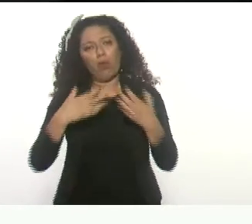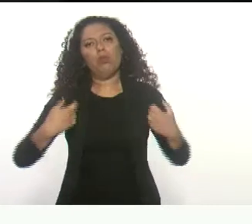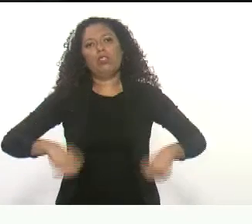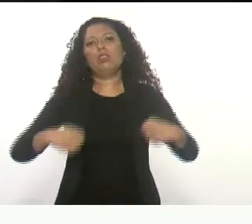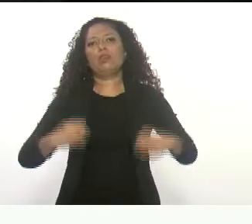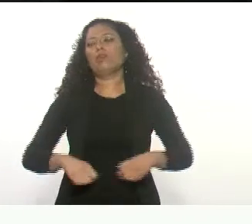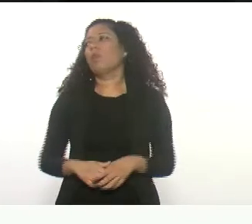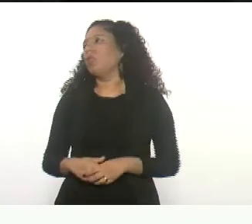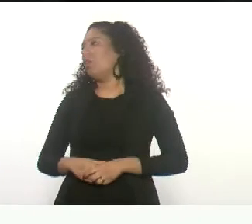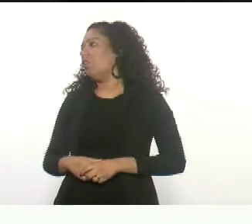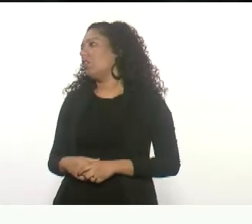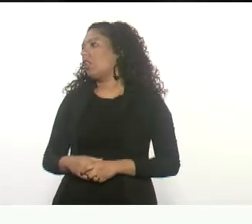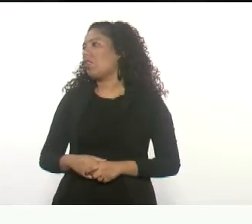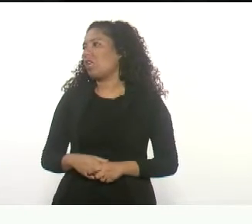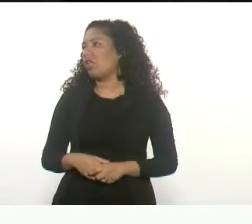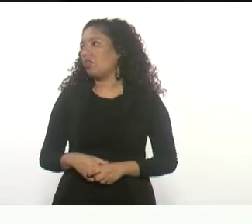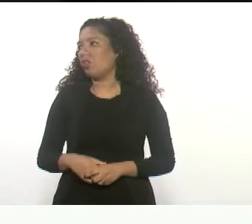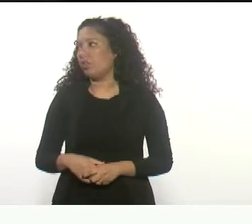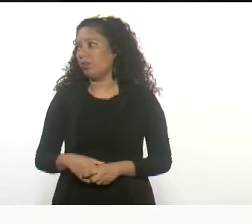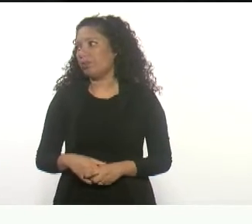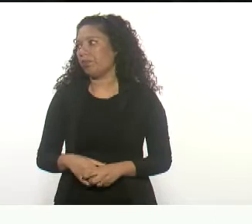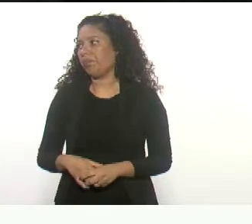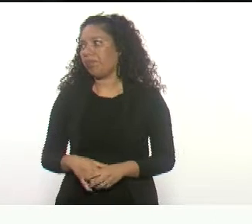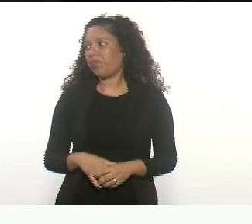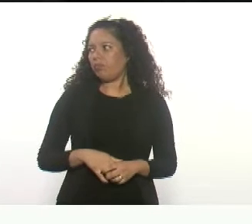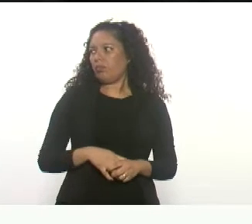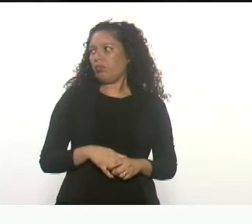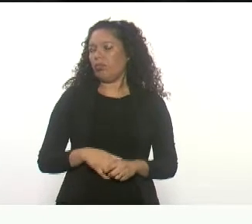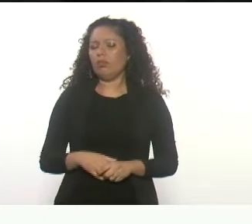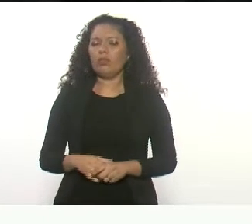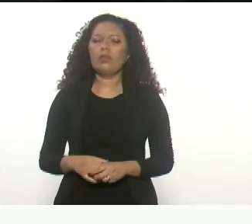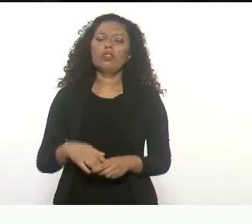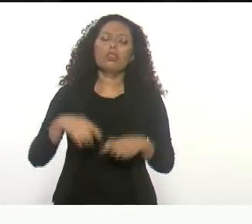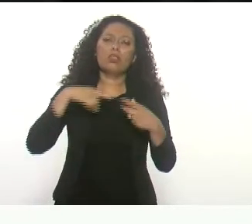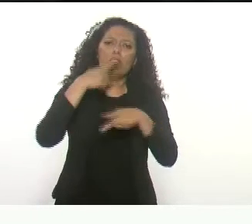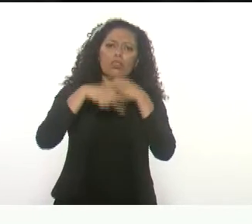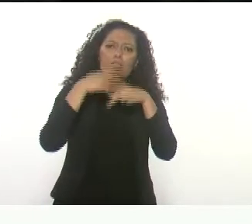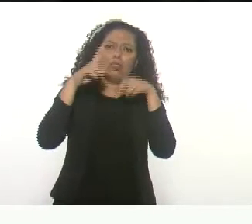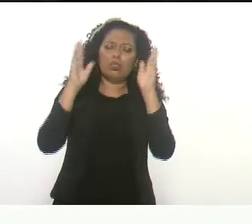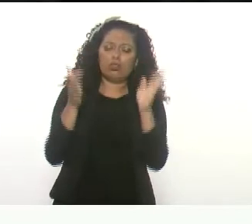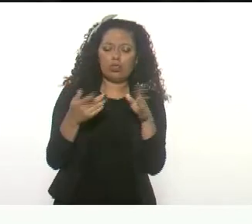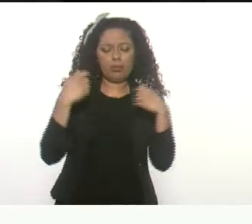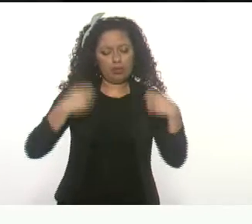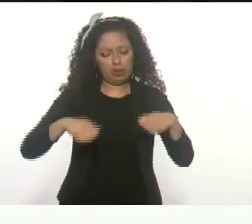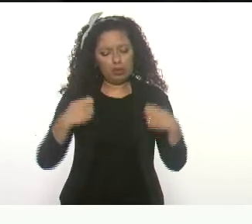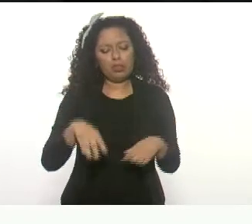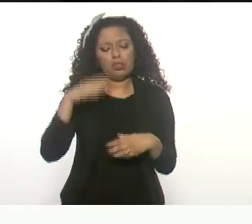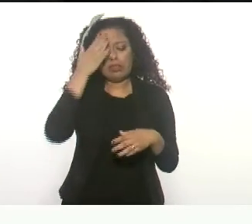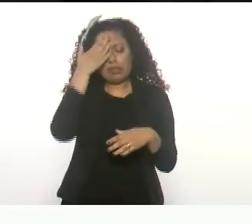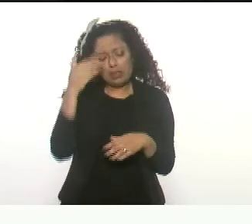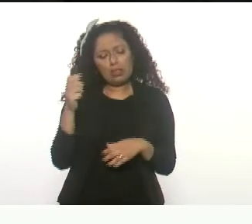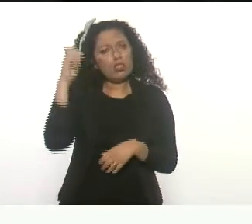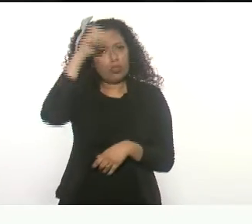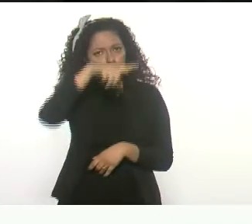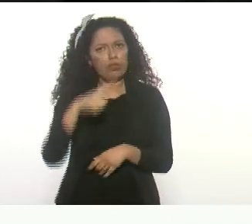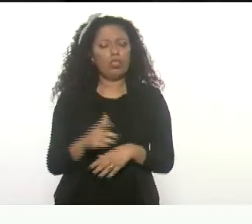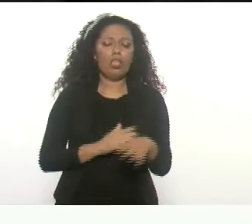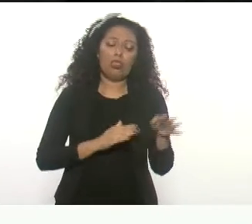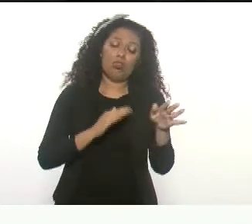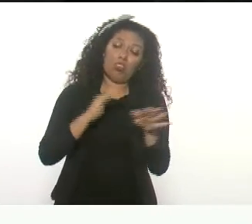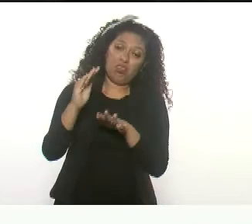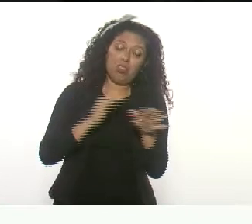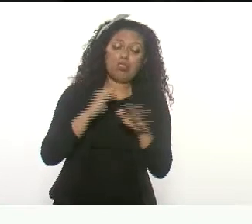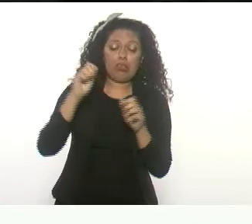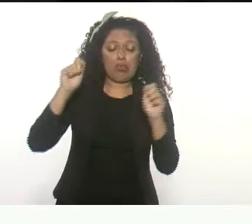A formação e a dedicação integral dos professores eu já mencionei, é fundamental. Sei que é muito difícil, talvez dê